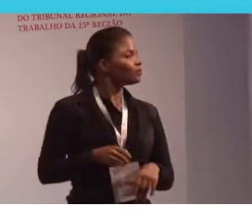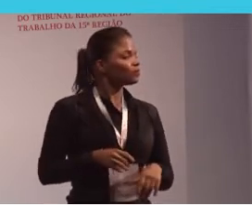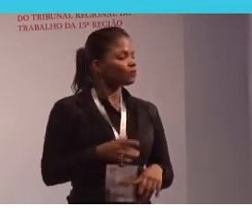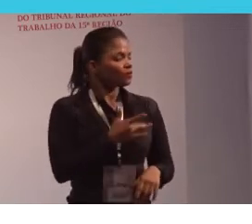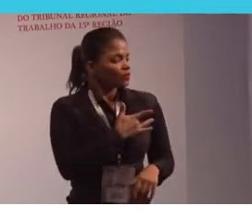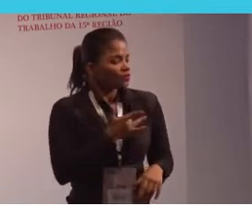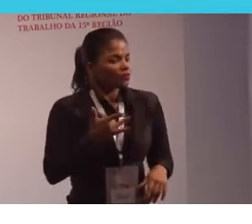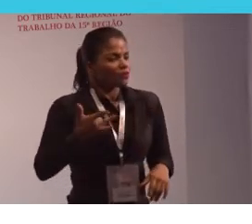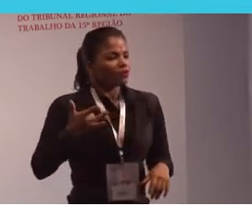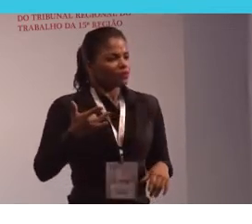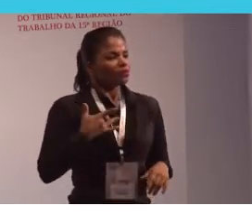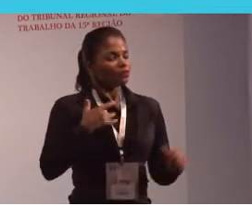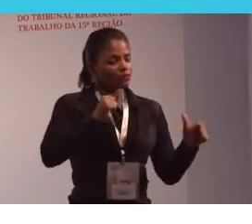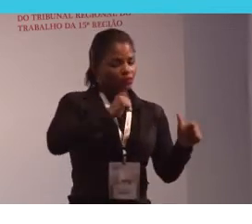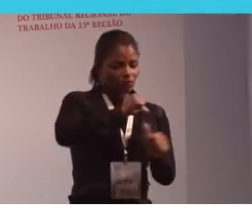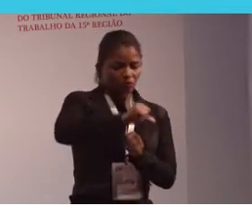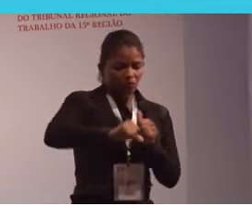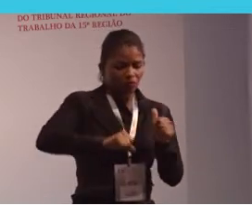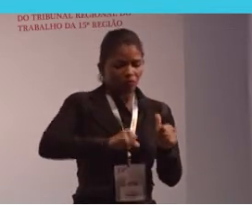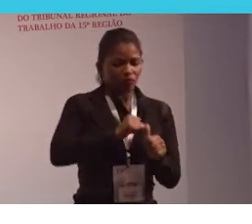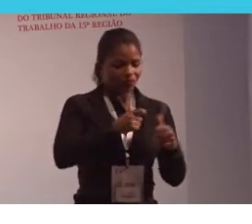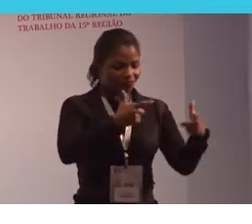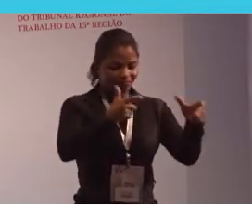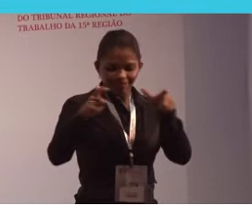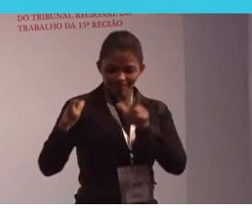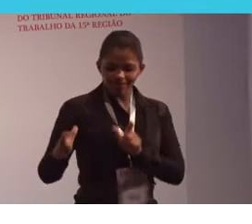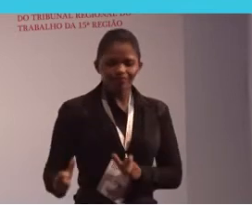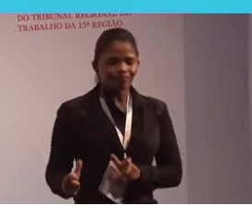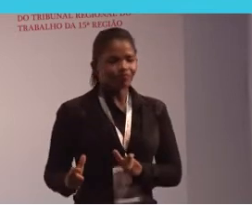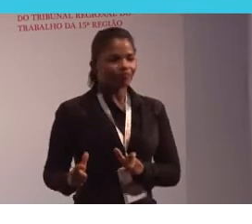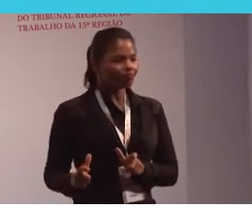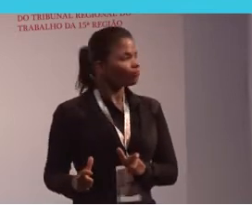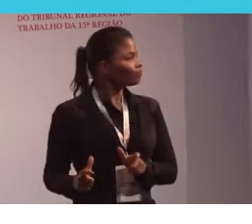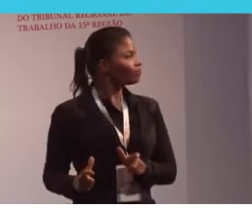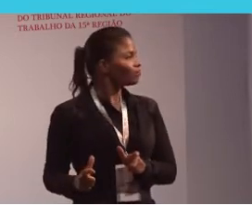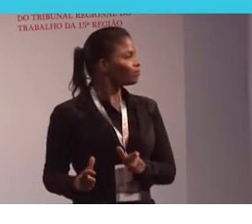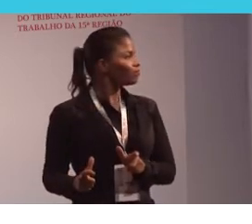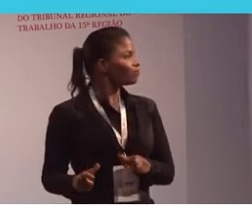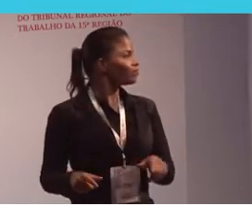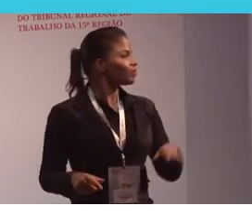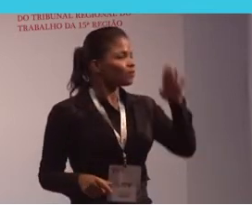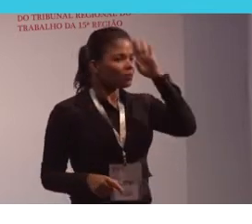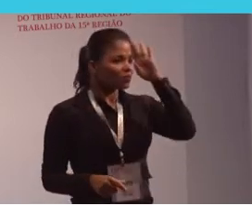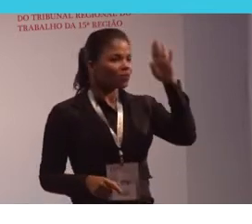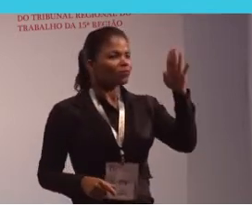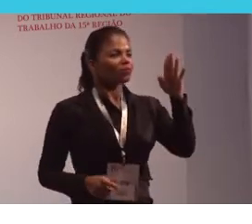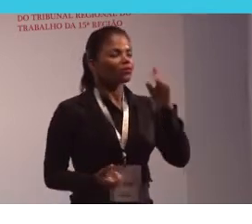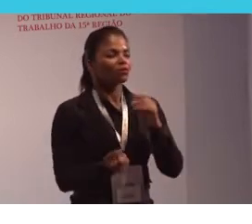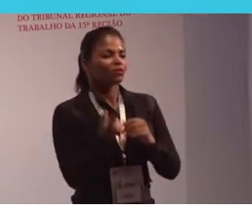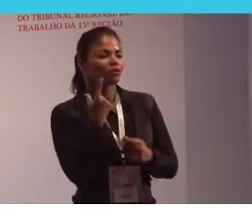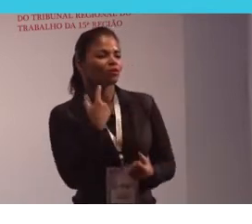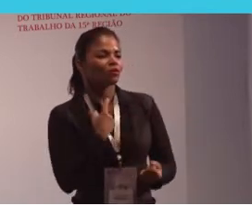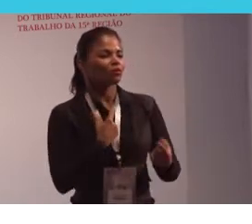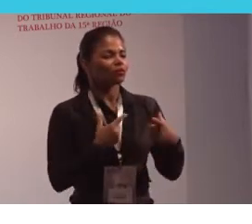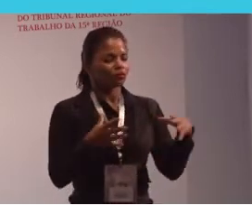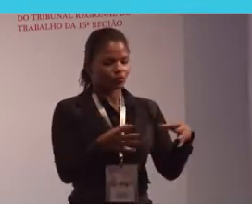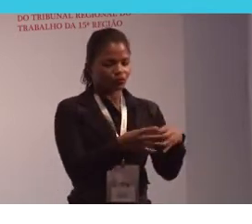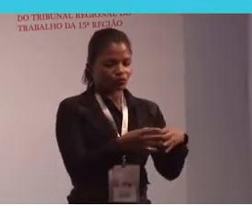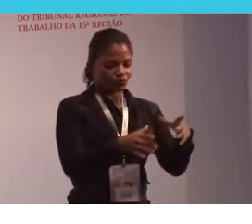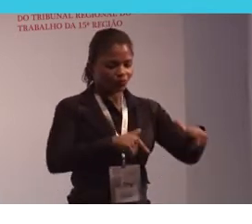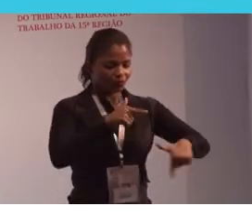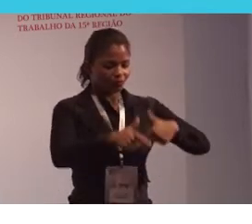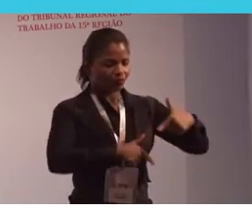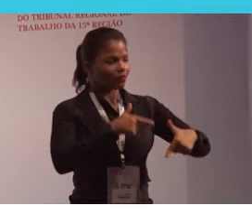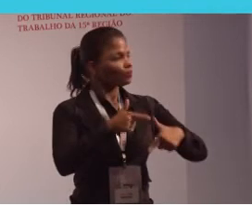saúde relacionados às mudanças do ambiente em si e afetando principalmente alguns grupos específicos de trabalhadores,